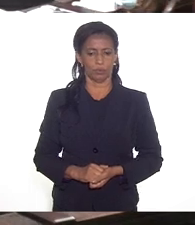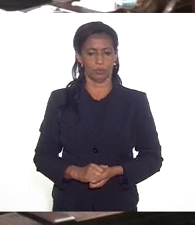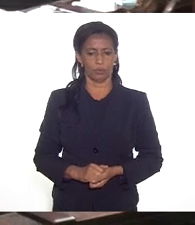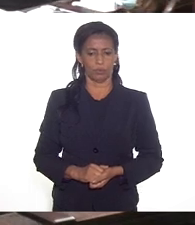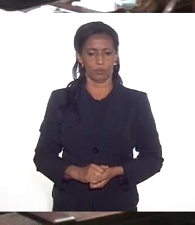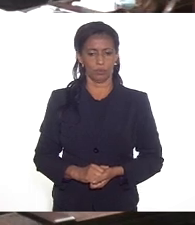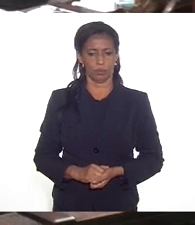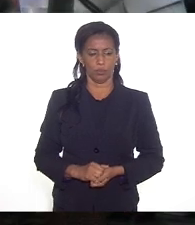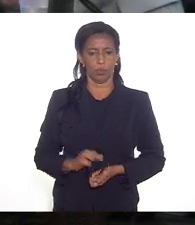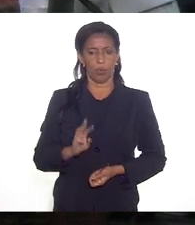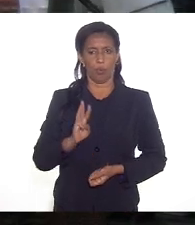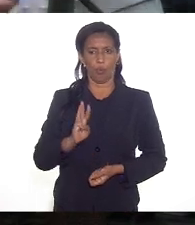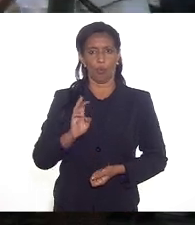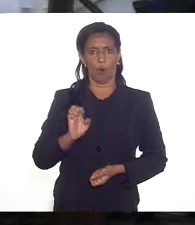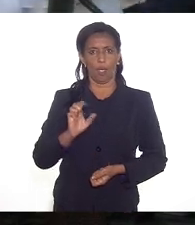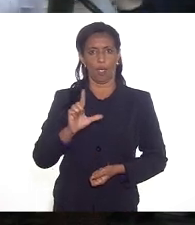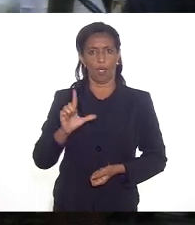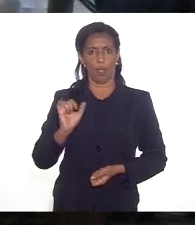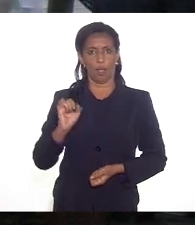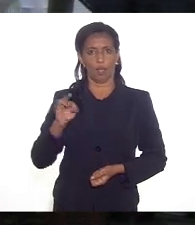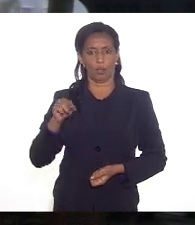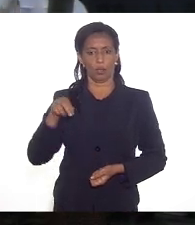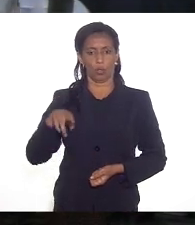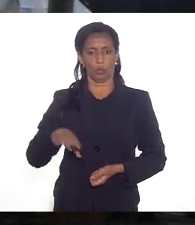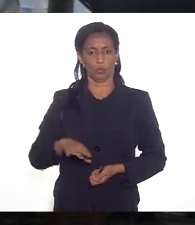o deputado Wellington José